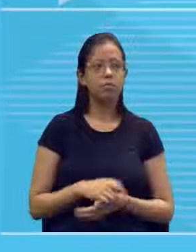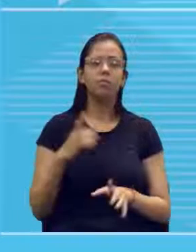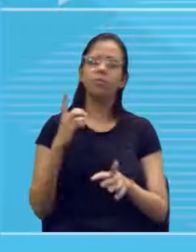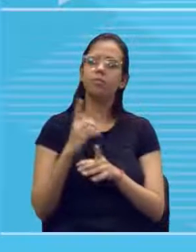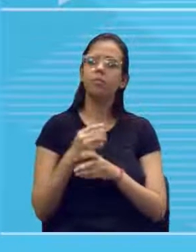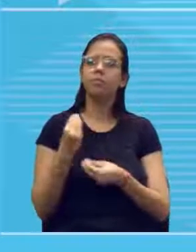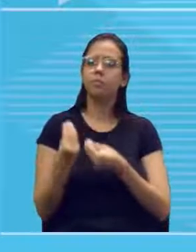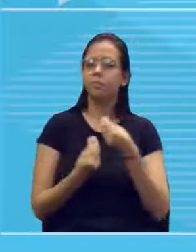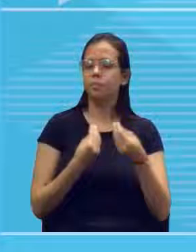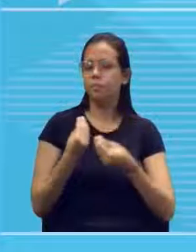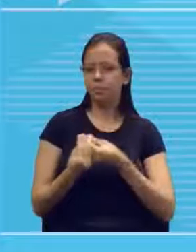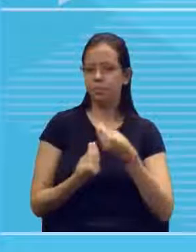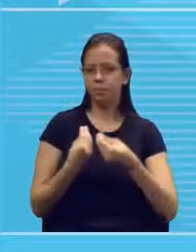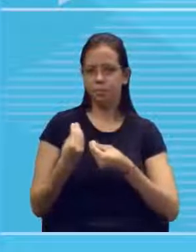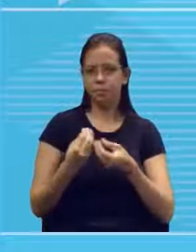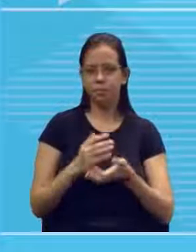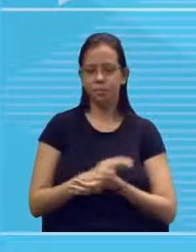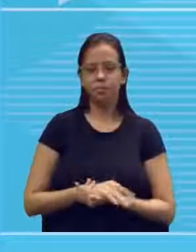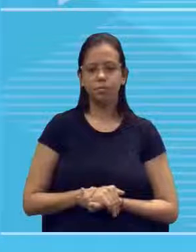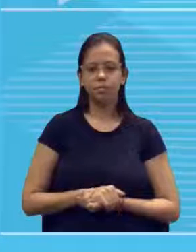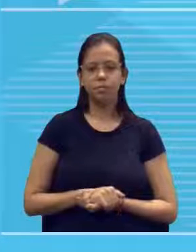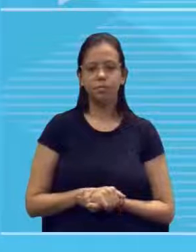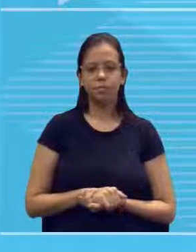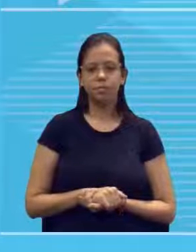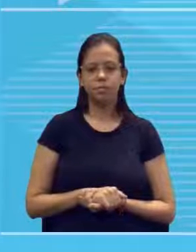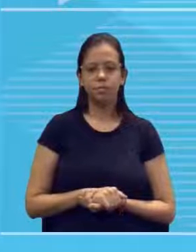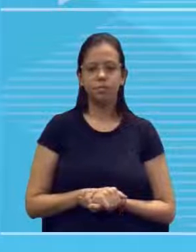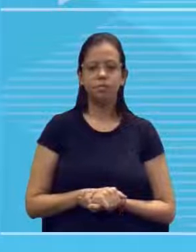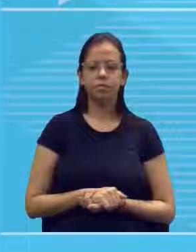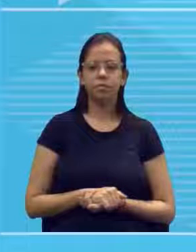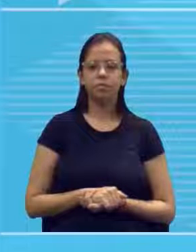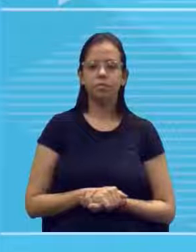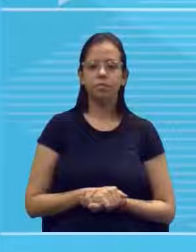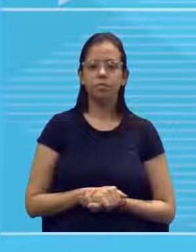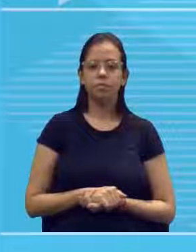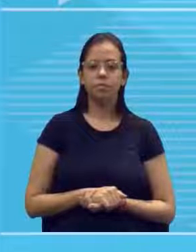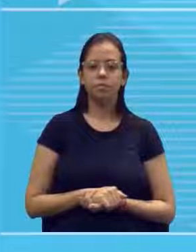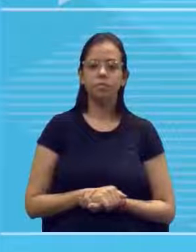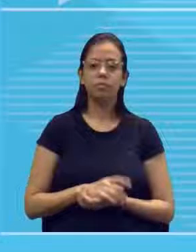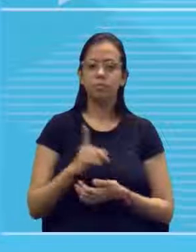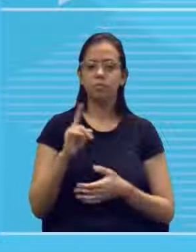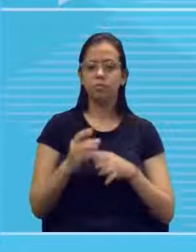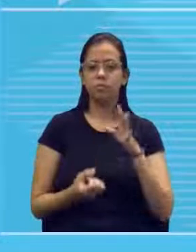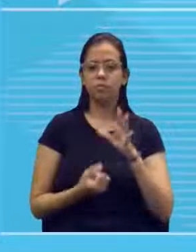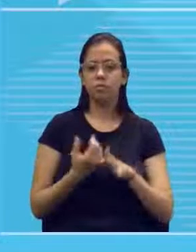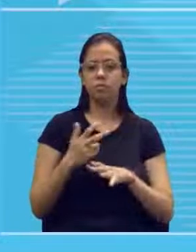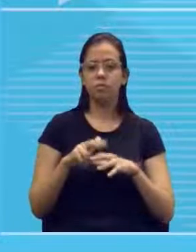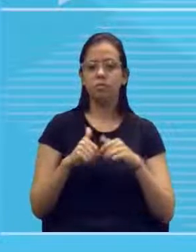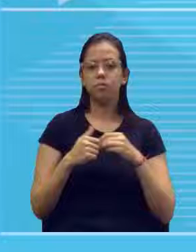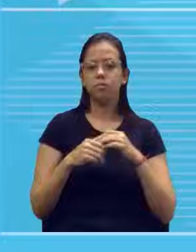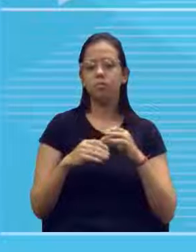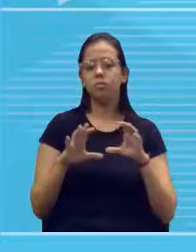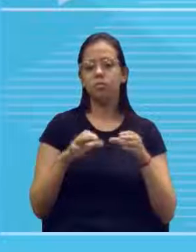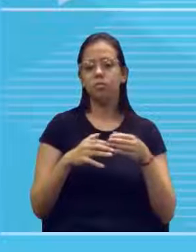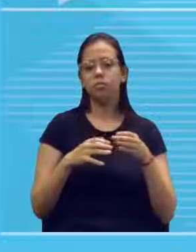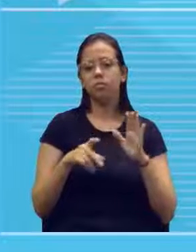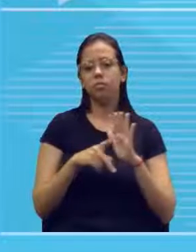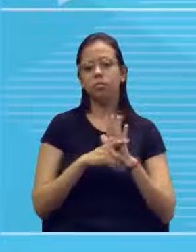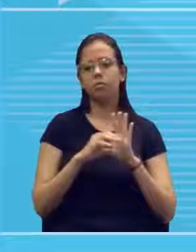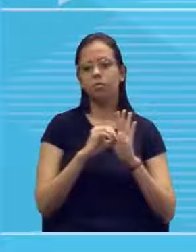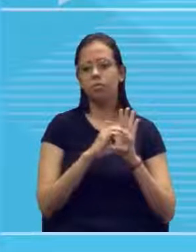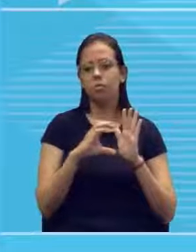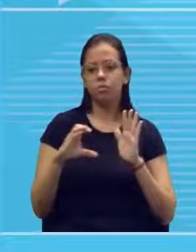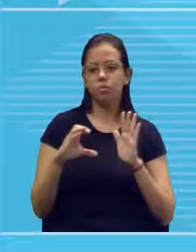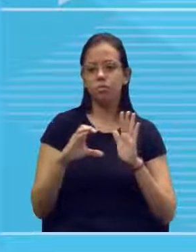encontrando a constelación da Anta vamos lá A Conservação da Anta é formada pelas constelações ocidentais